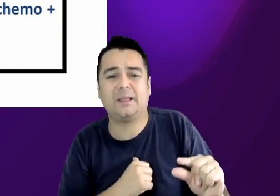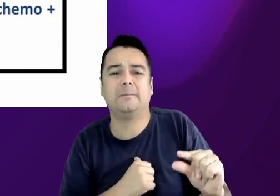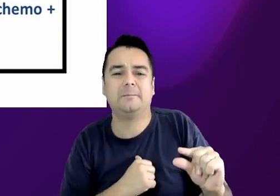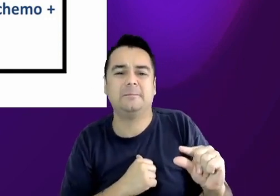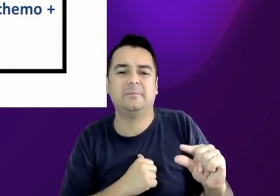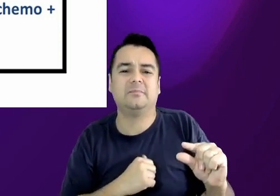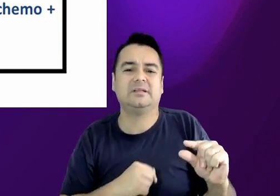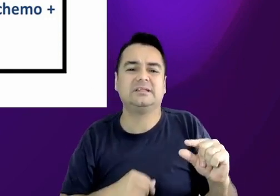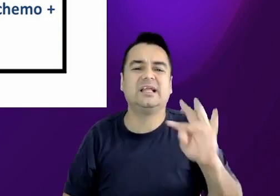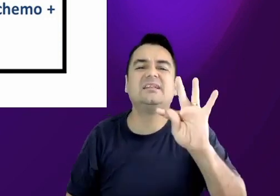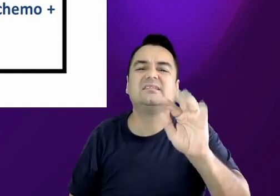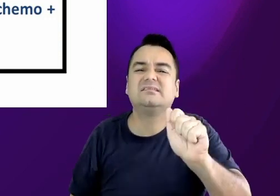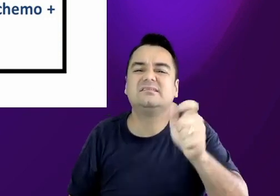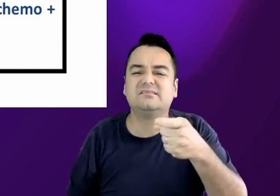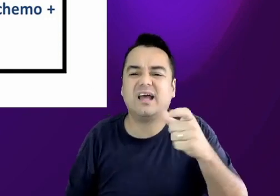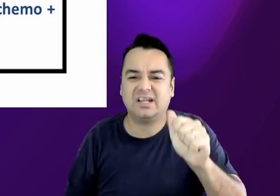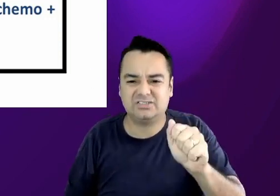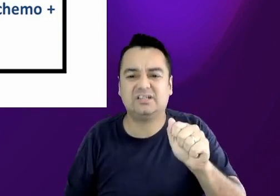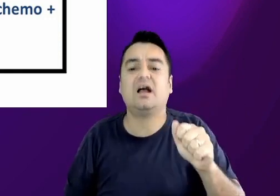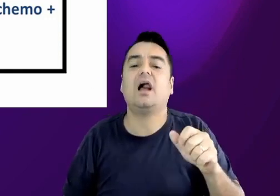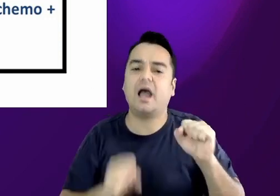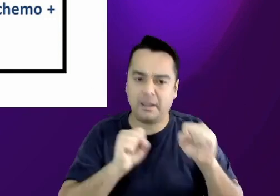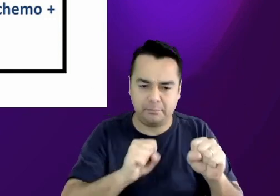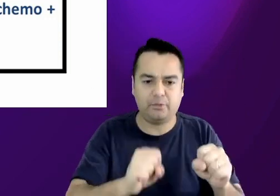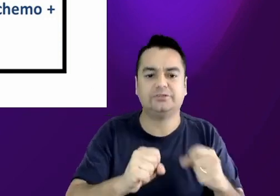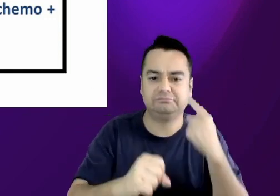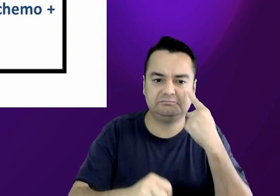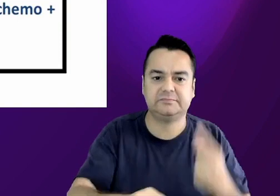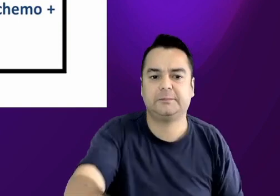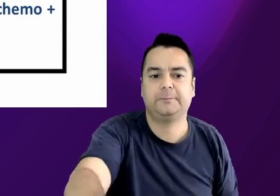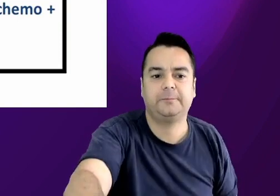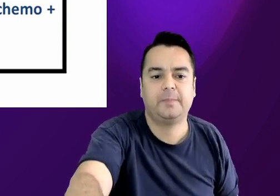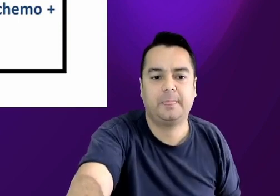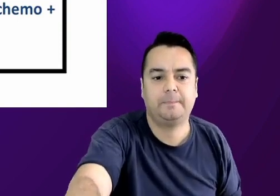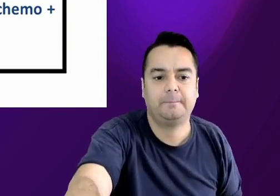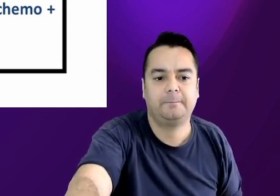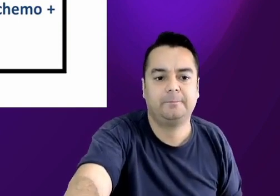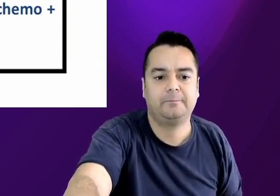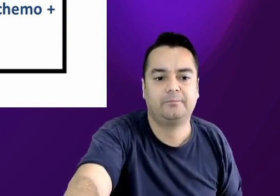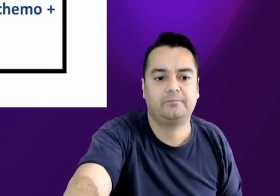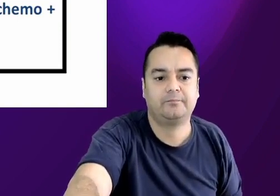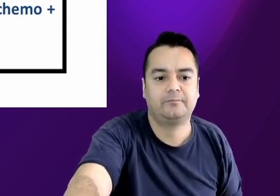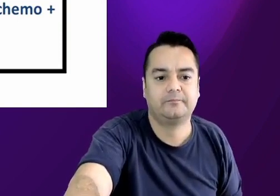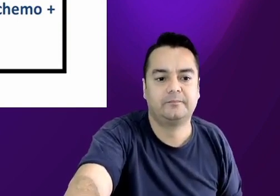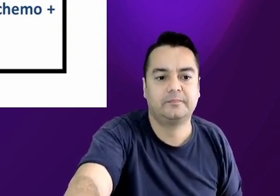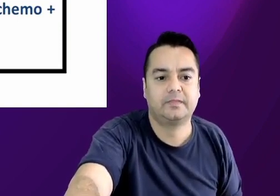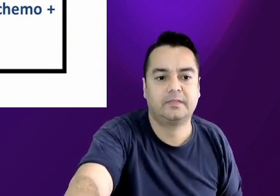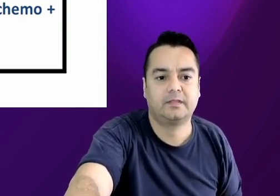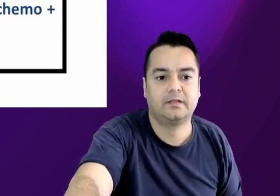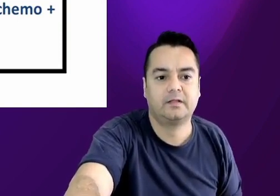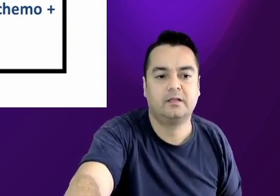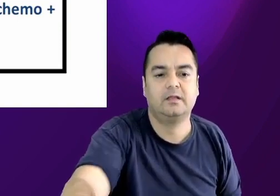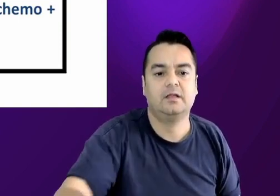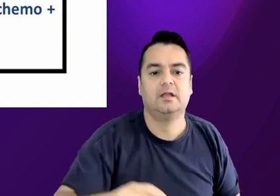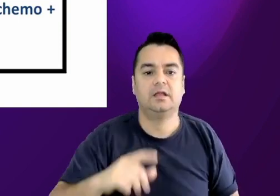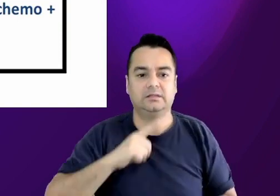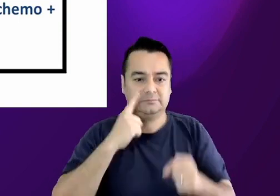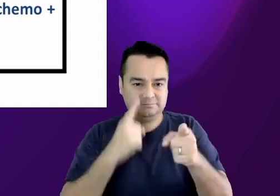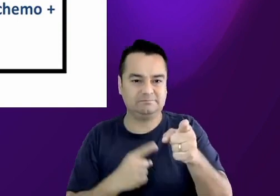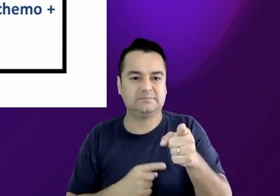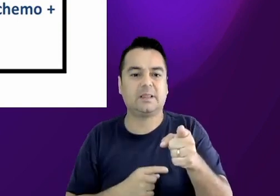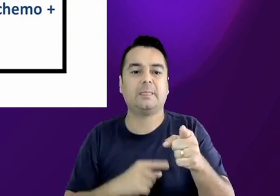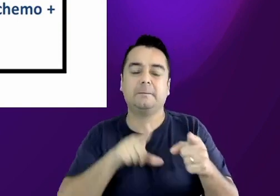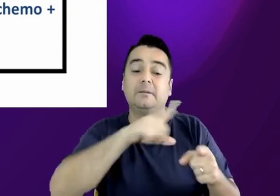Eles eram randomizados, passavam por um grupo de nova quimioterapia, diferente da quimioterapia